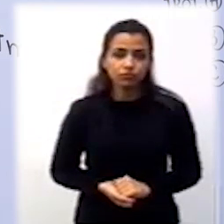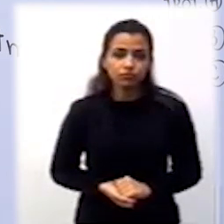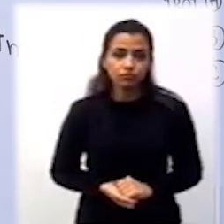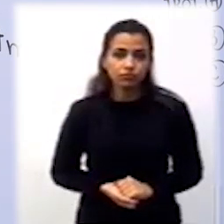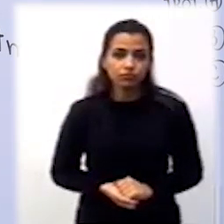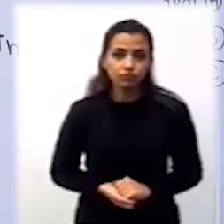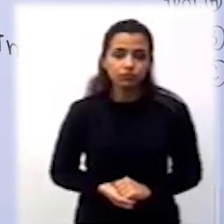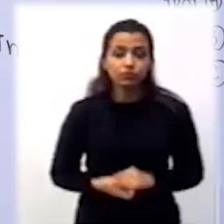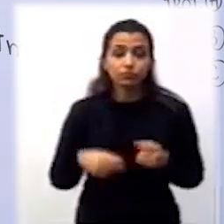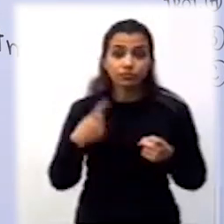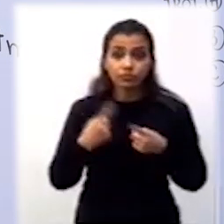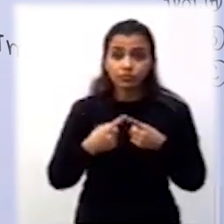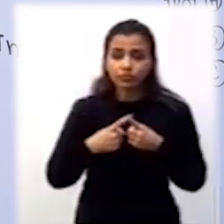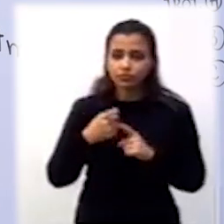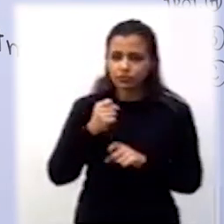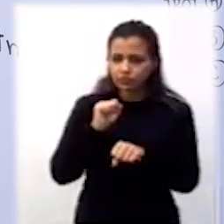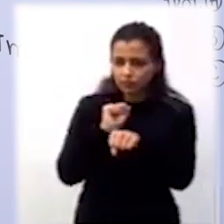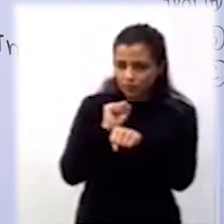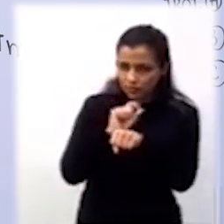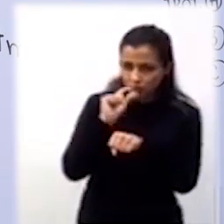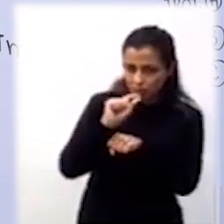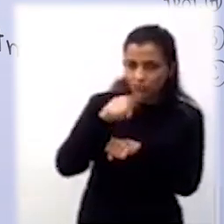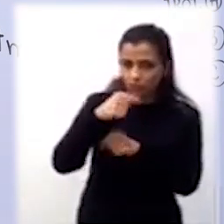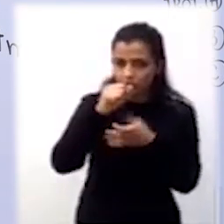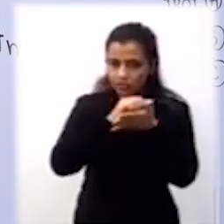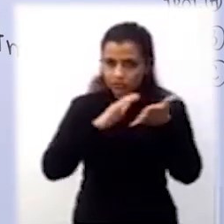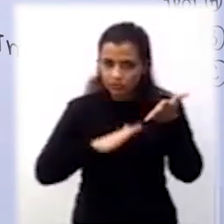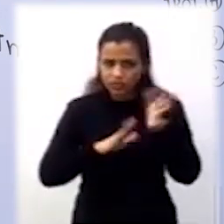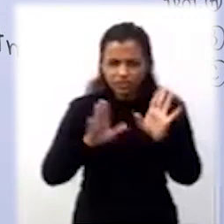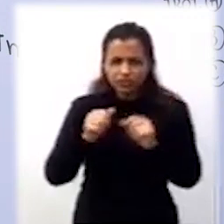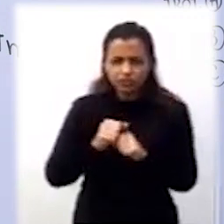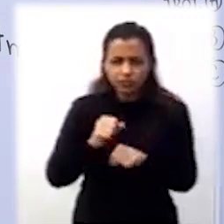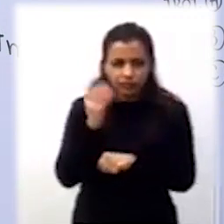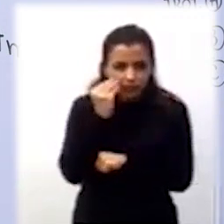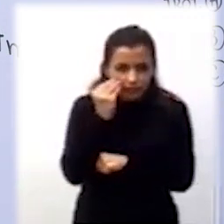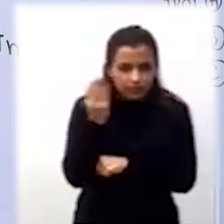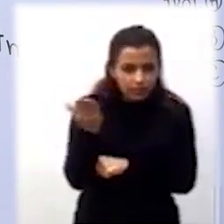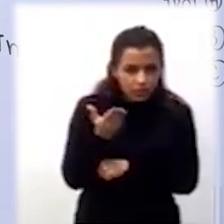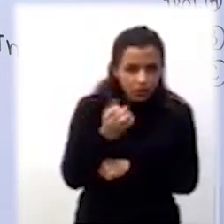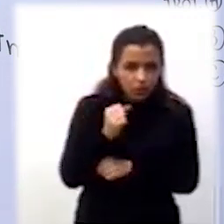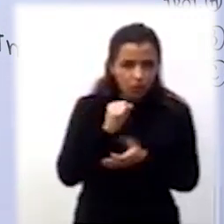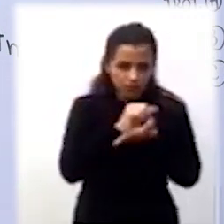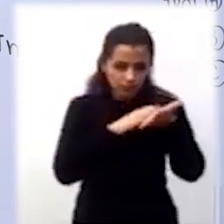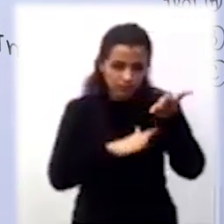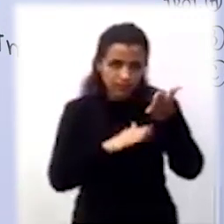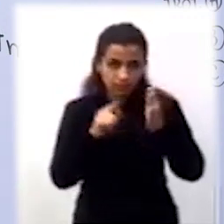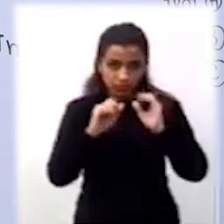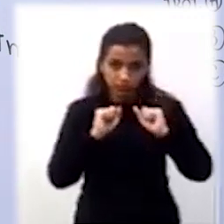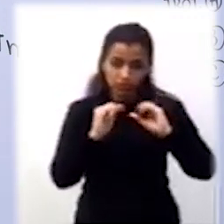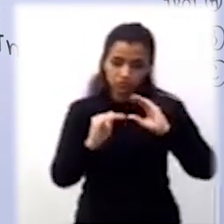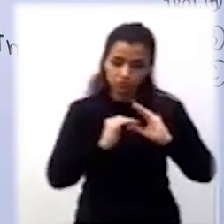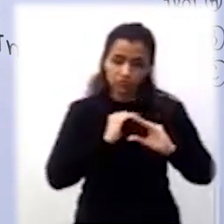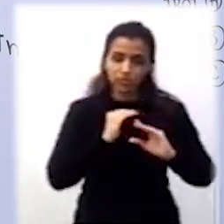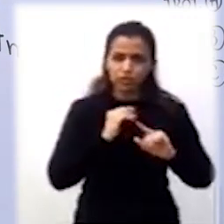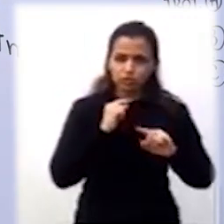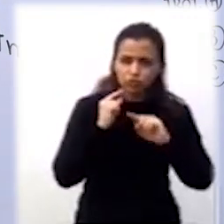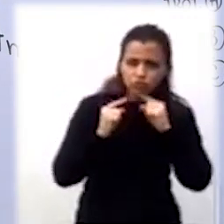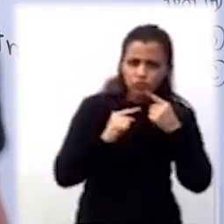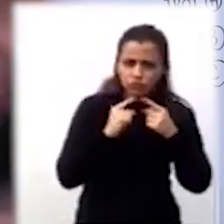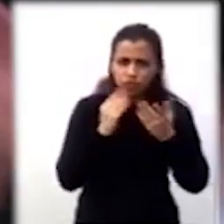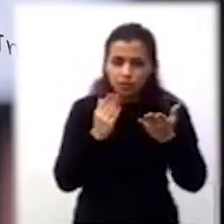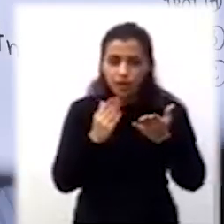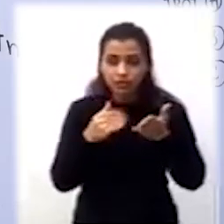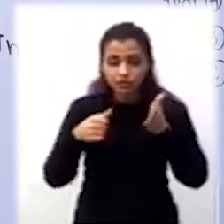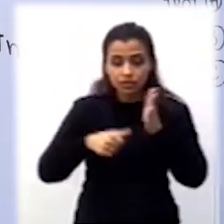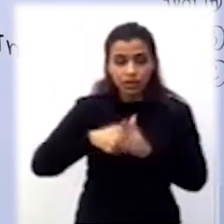Porque daqui a pouquinho a gente vai resolver exercício. Na verdade, bora resolver exercício já? Você pode ir mandando dúvida aí, para quem quiser, mas já vou resolver a